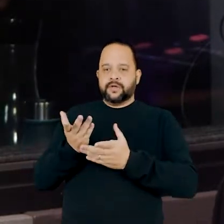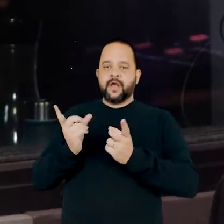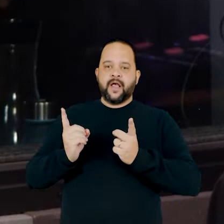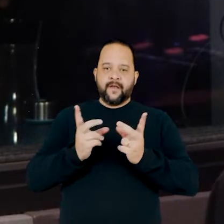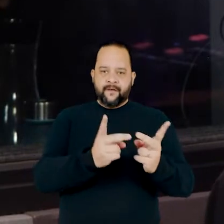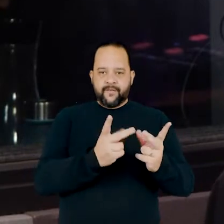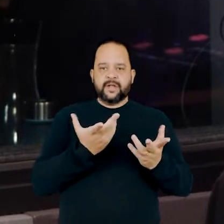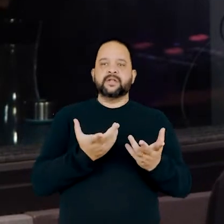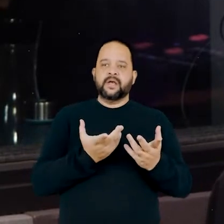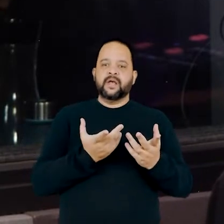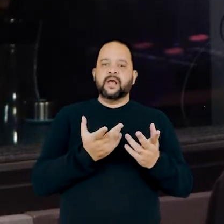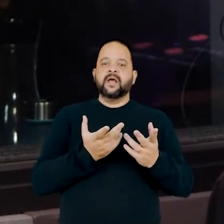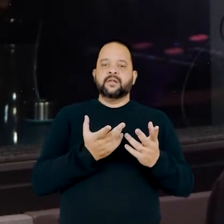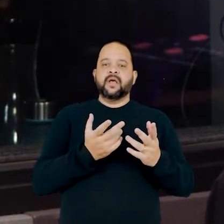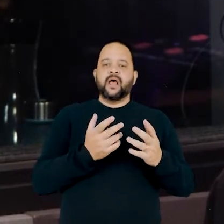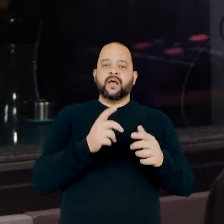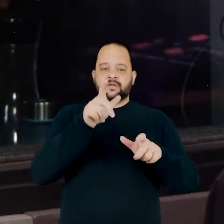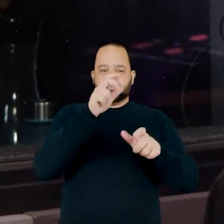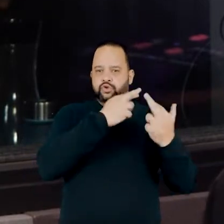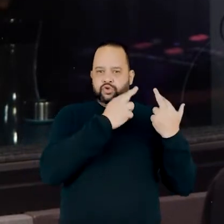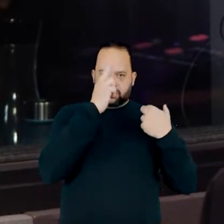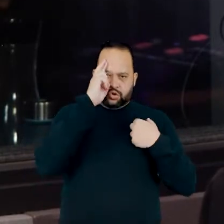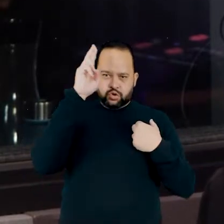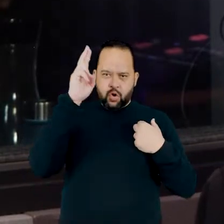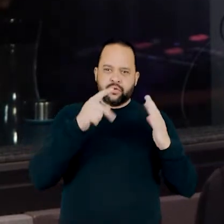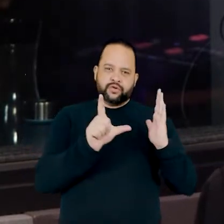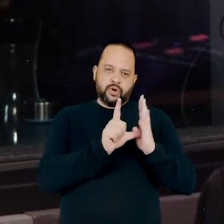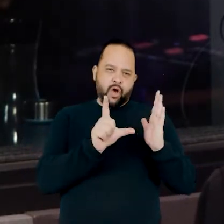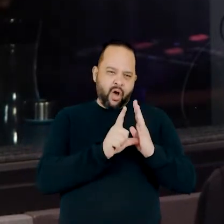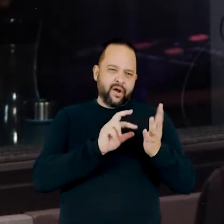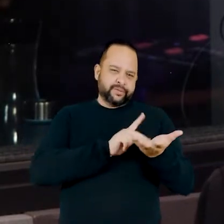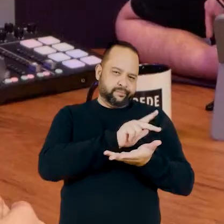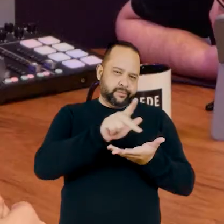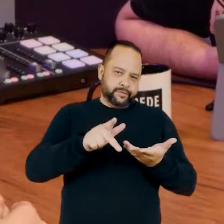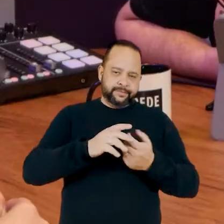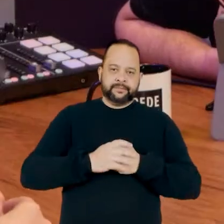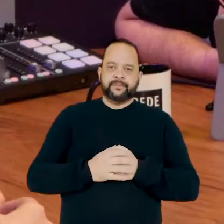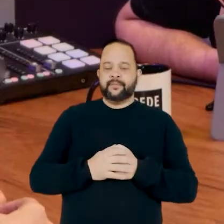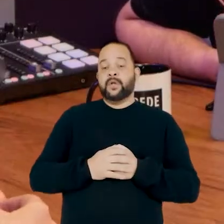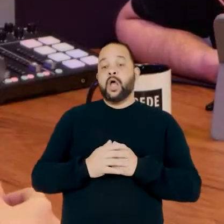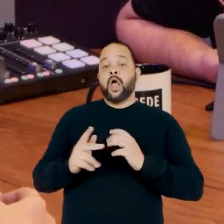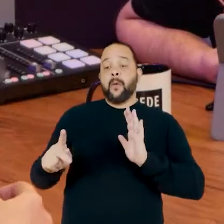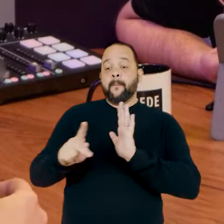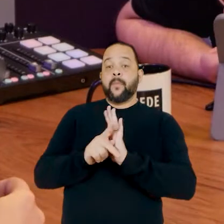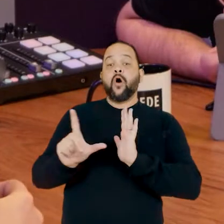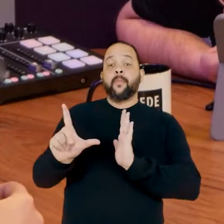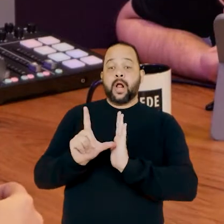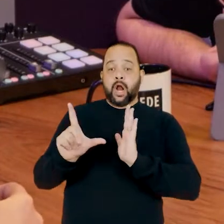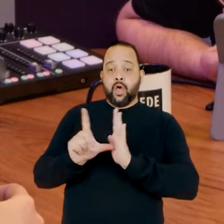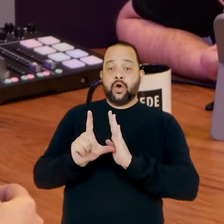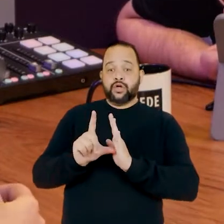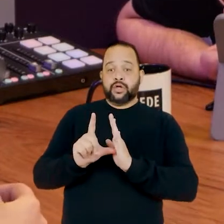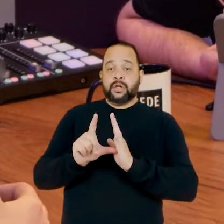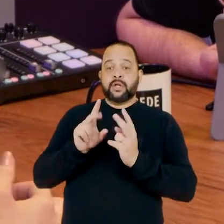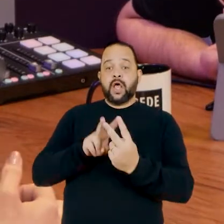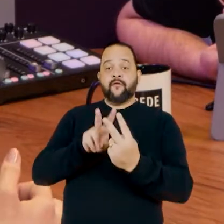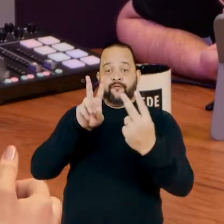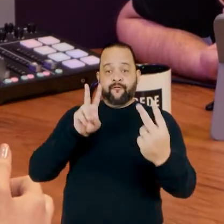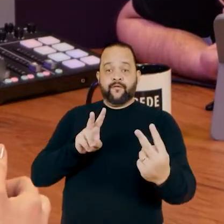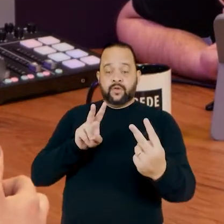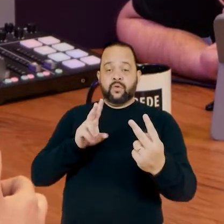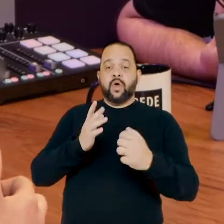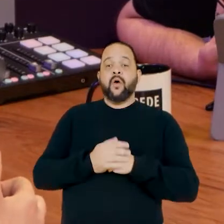os varejistas, os integradores e assim por diante. Ah, então, inclusive a própria loja de vocês hoje online é